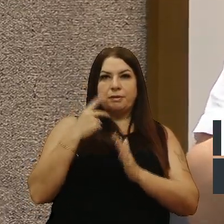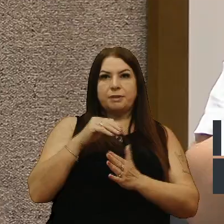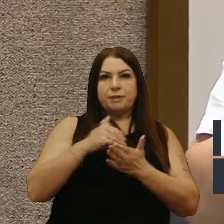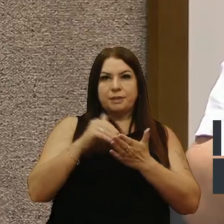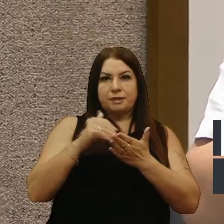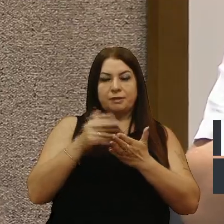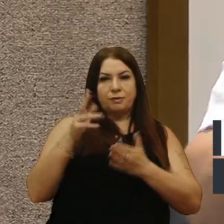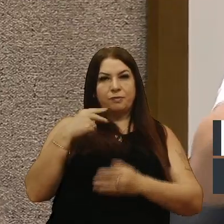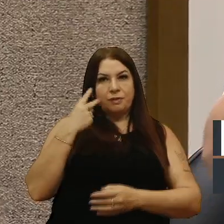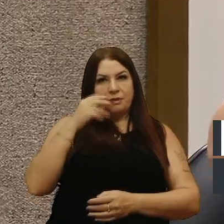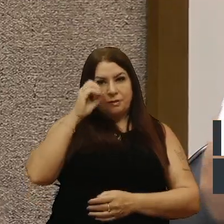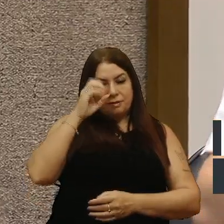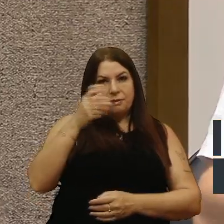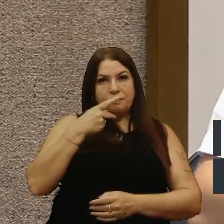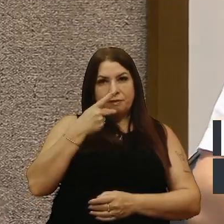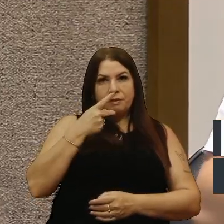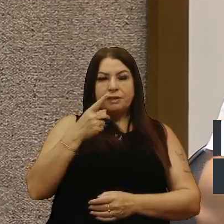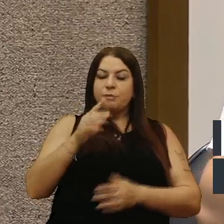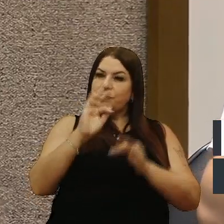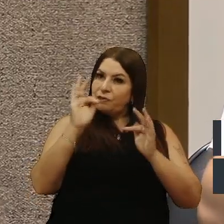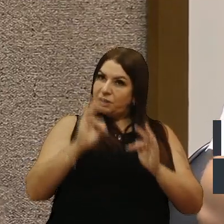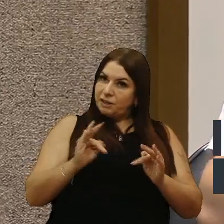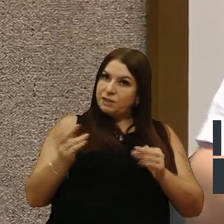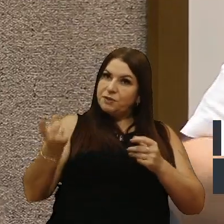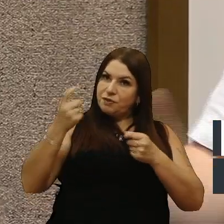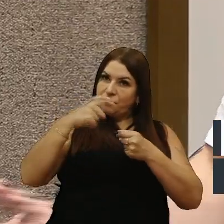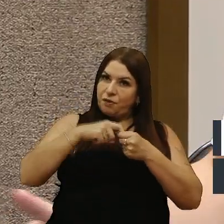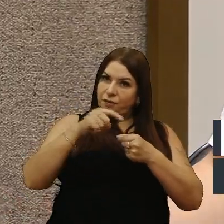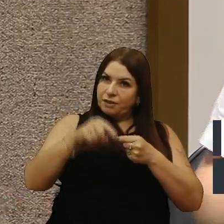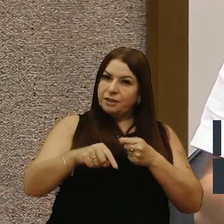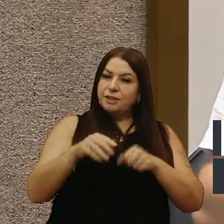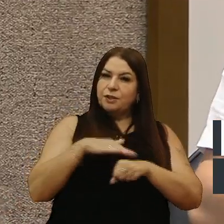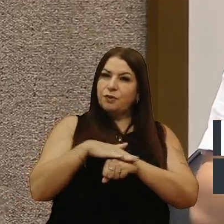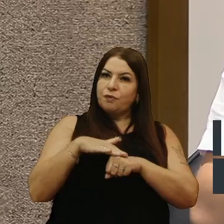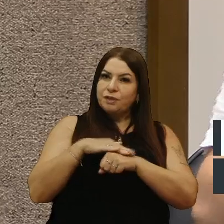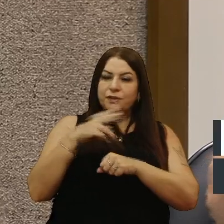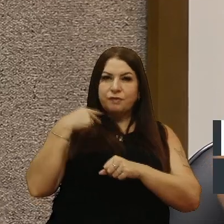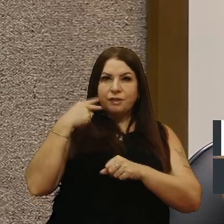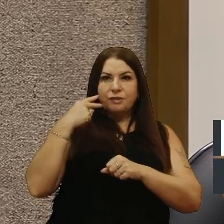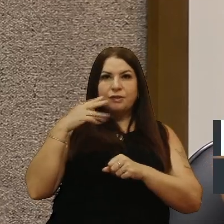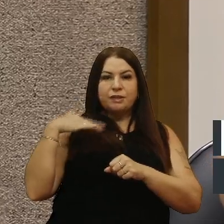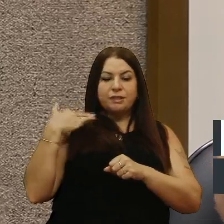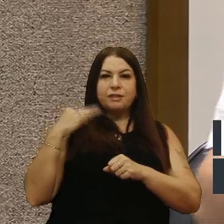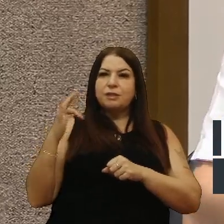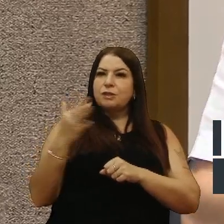agora vereador Elisandro Fiuza, falar que nós estamos muito felizes com o seu retorno, conversava com a vereadora Andressa e